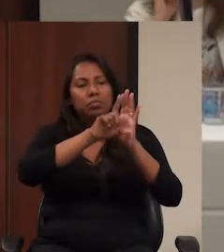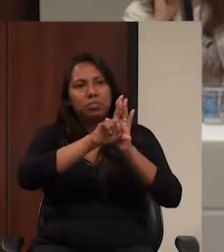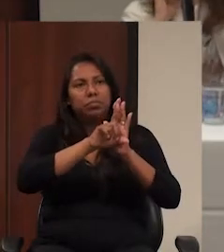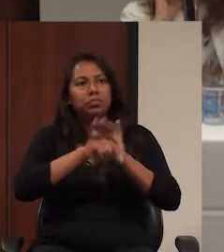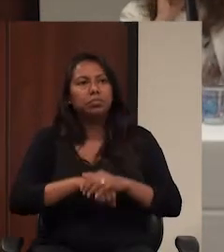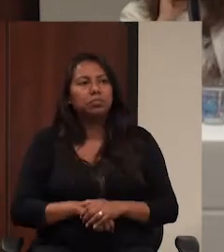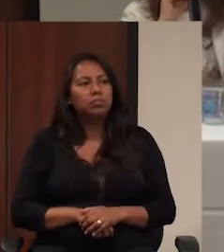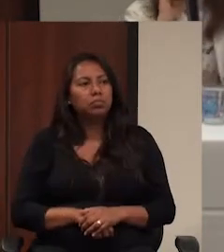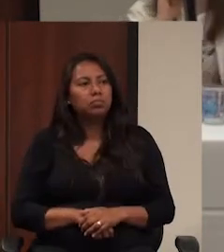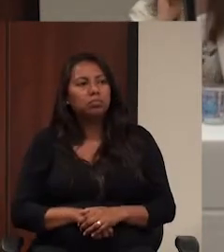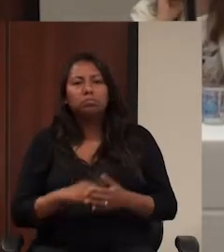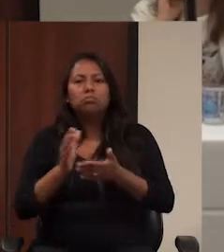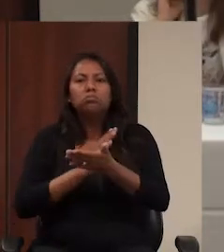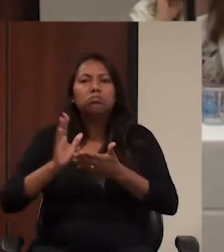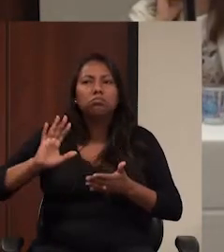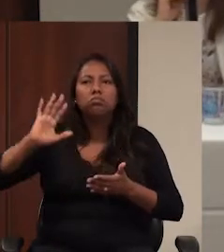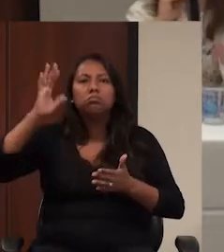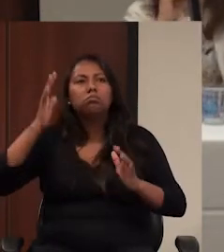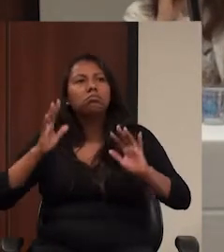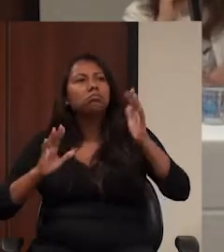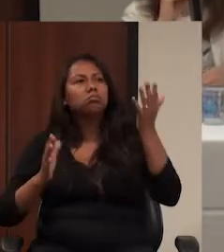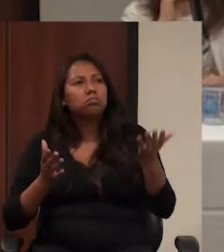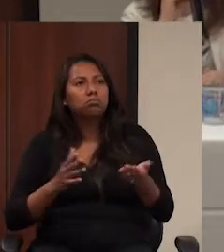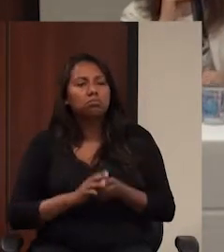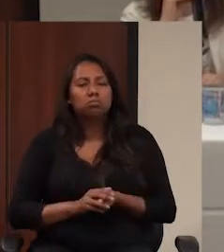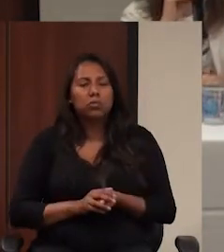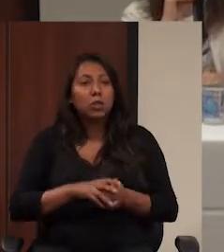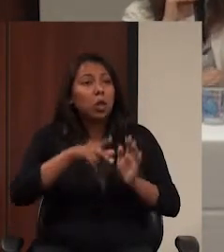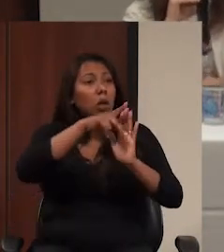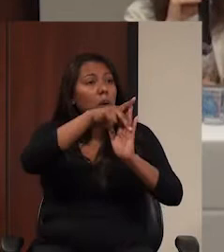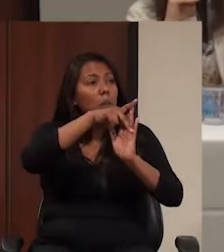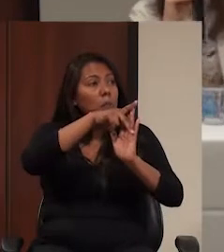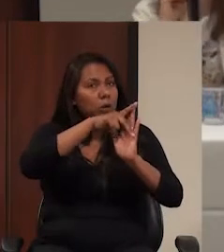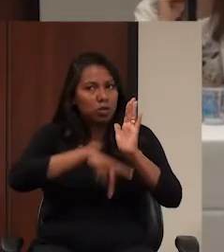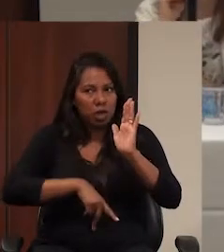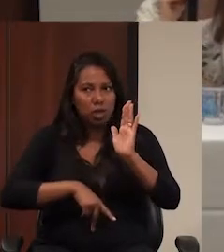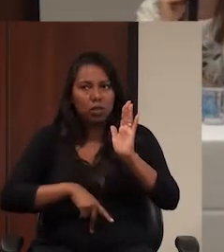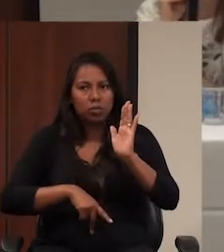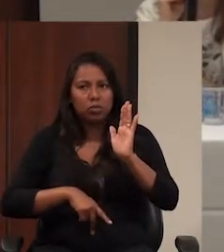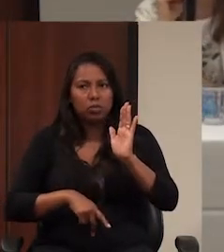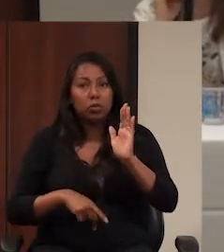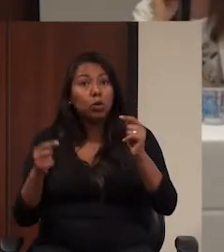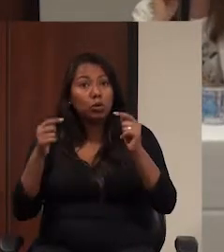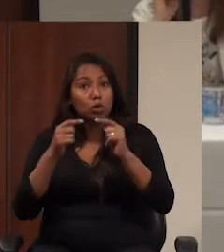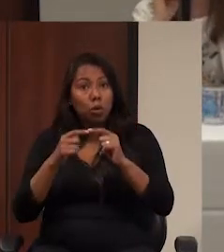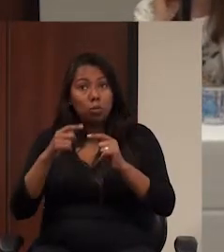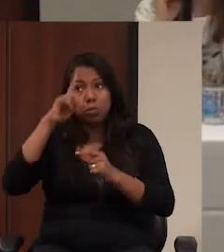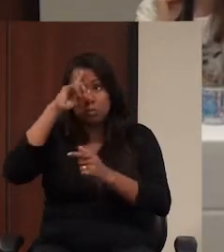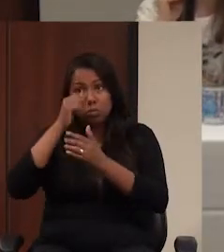E daí tem alguns cases específicos, projetos piloto que eles trabalharam na prática a questão da tomada de decisão apoiada.